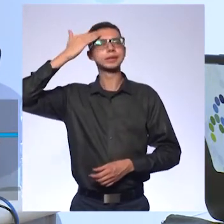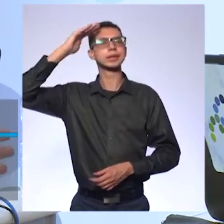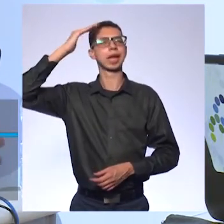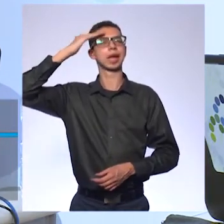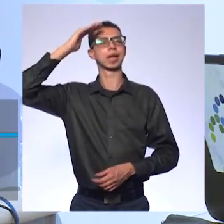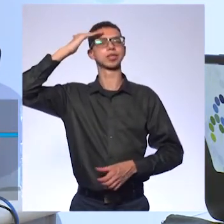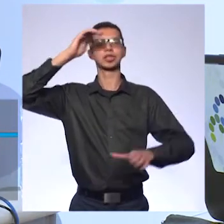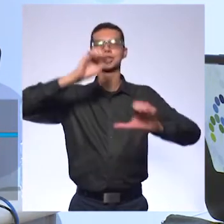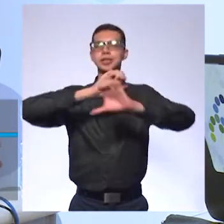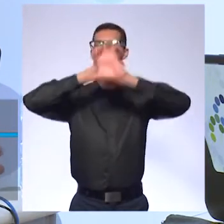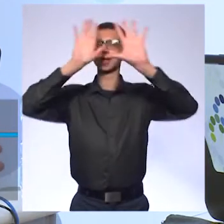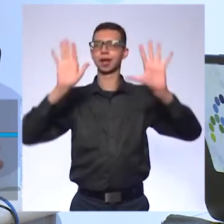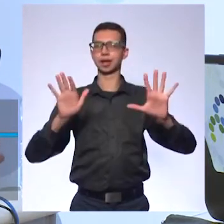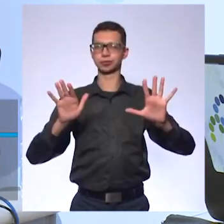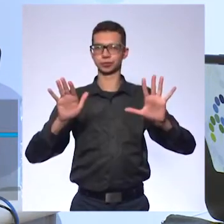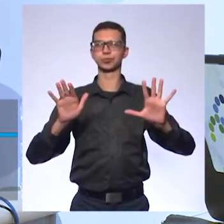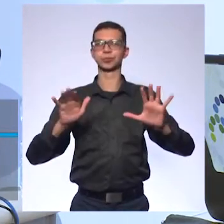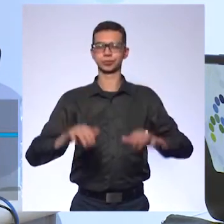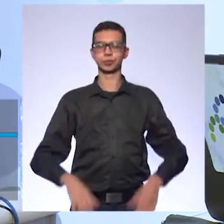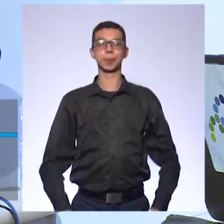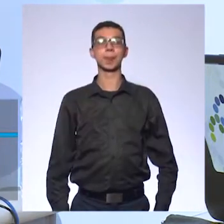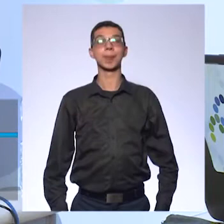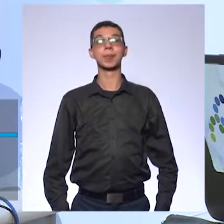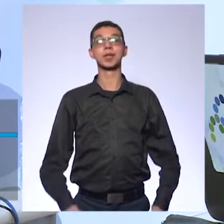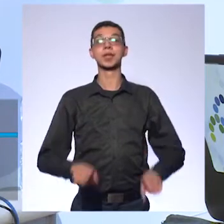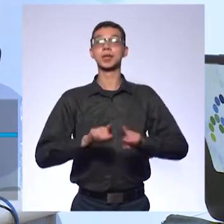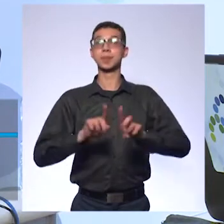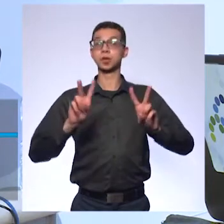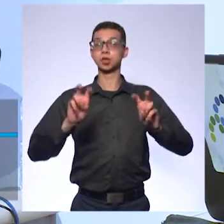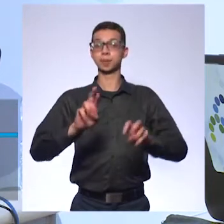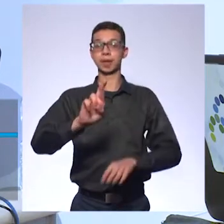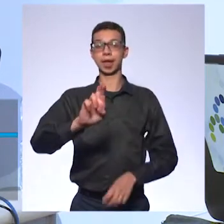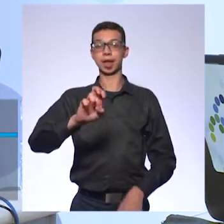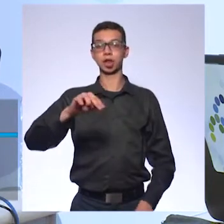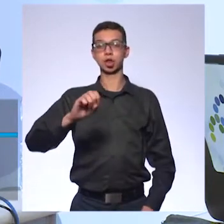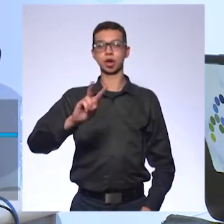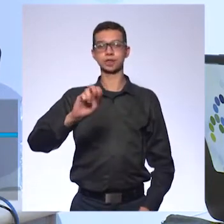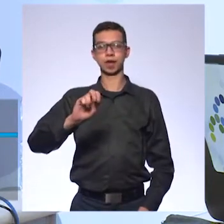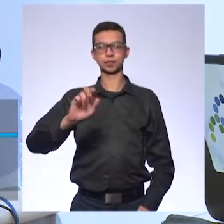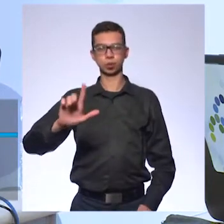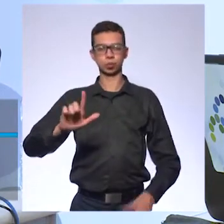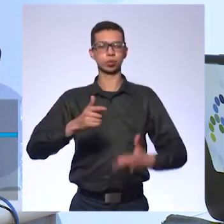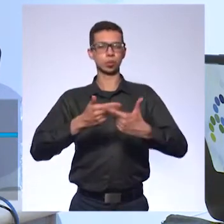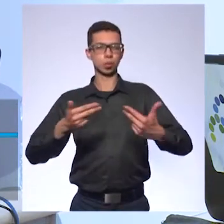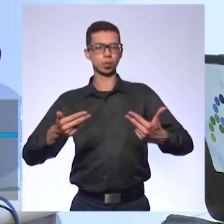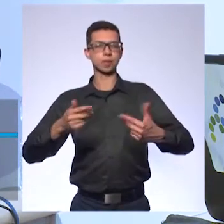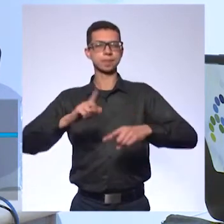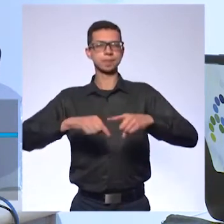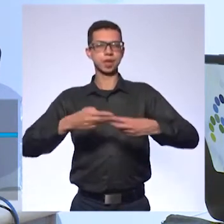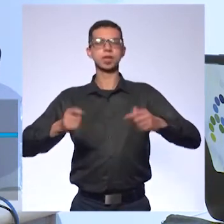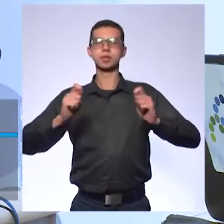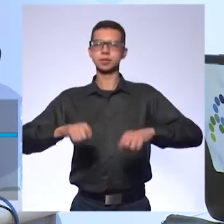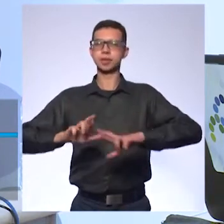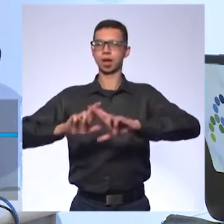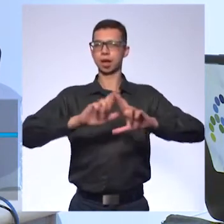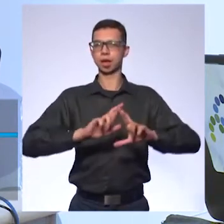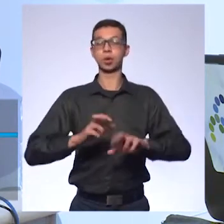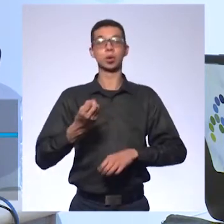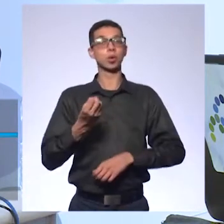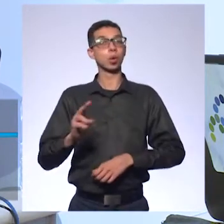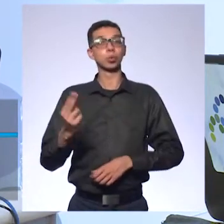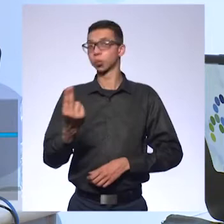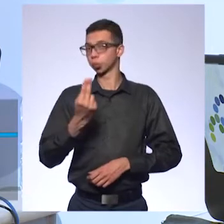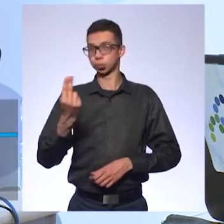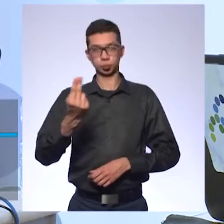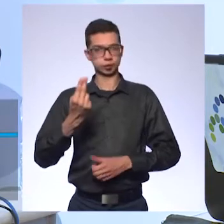né, renovável ou não. Professora Milene, gostaria de fazer uma saudação para vários estudantes do 9º ano que estão nos acompanhando